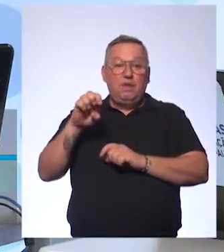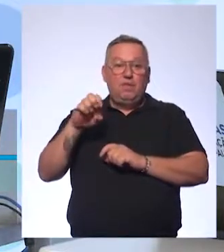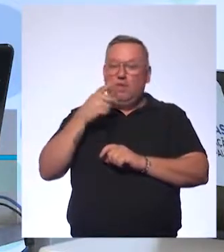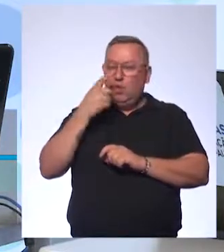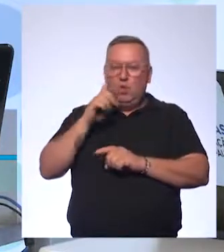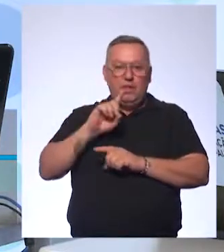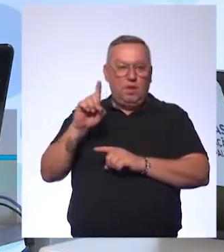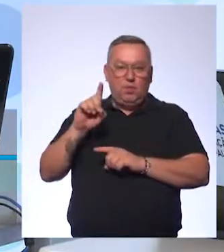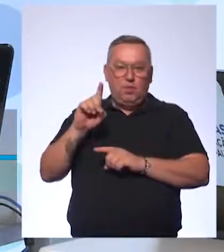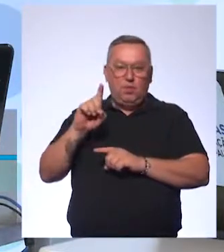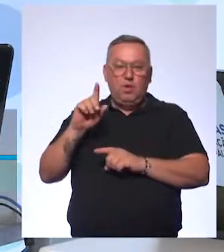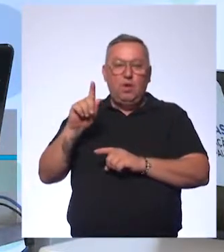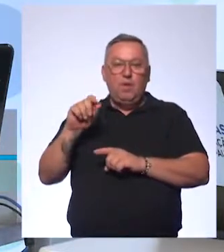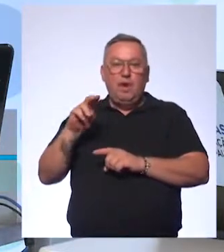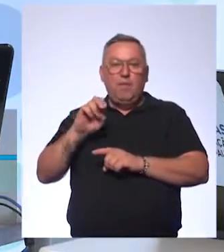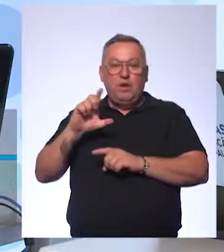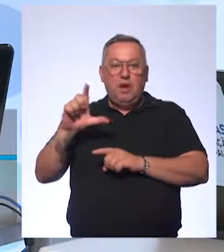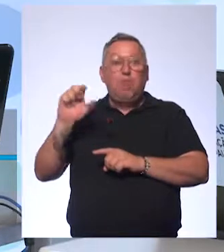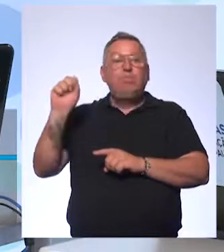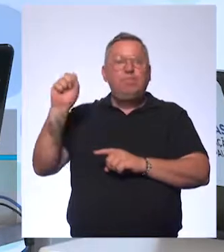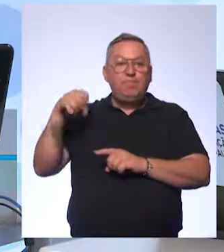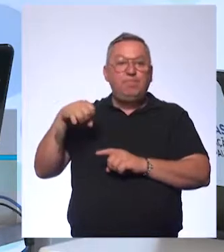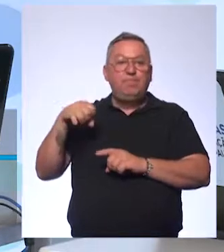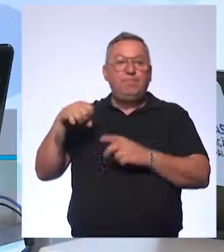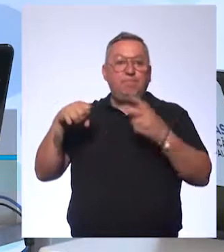O Gabriel disse que sim.